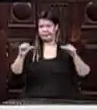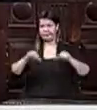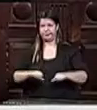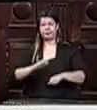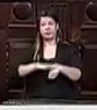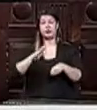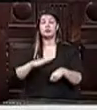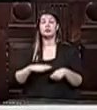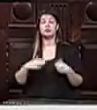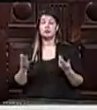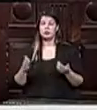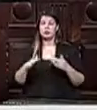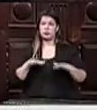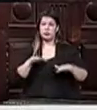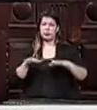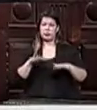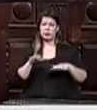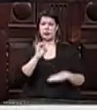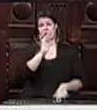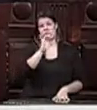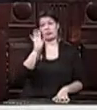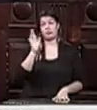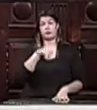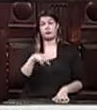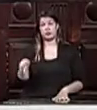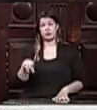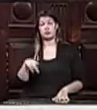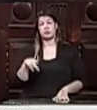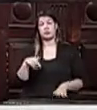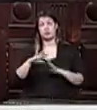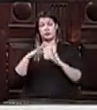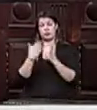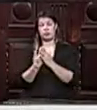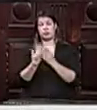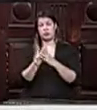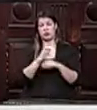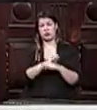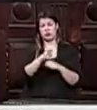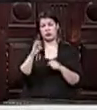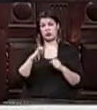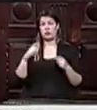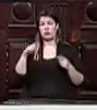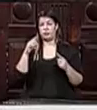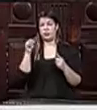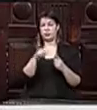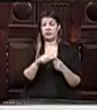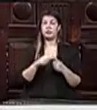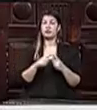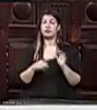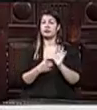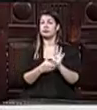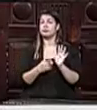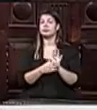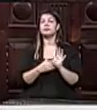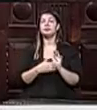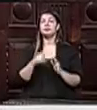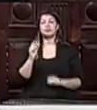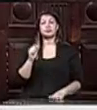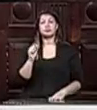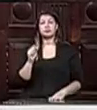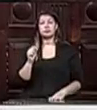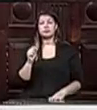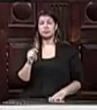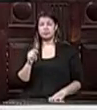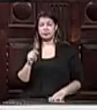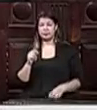com professores e professoras que já enfrentam inúmeras dificuldades objetivas no seu trabalho cotidiano nas escolas e